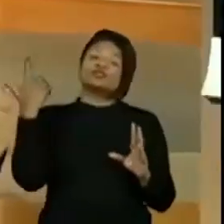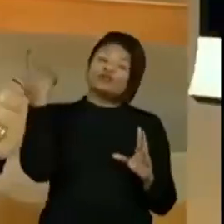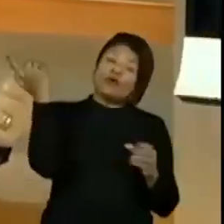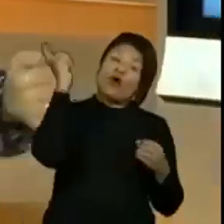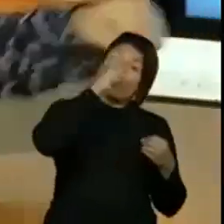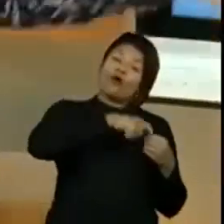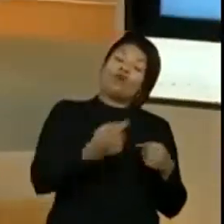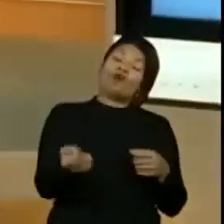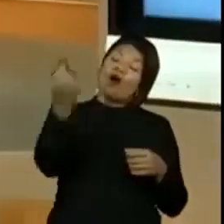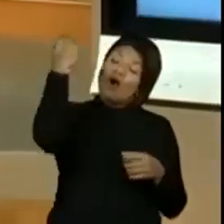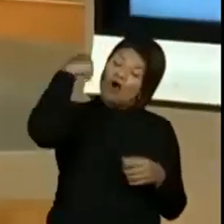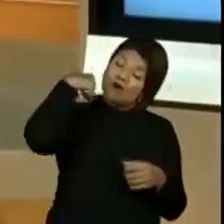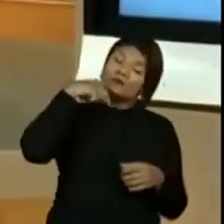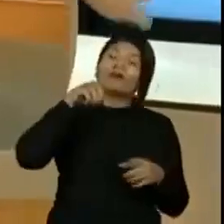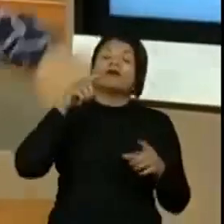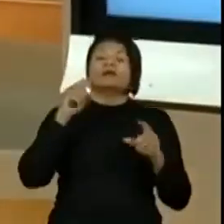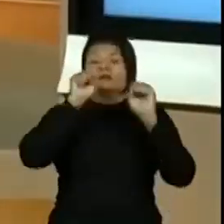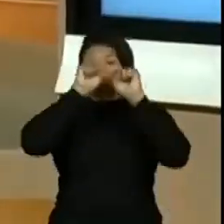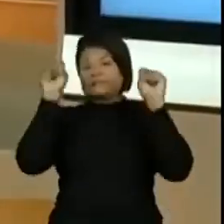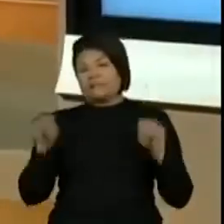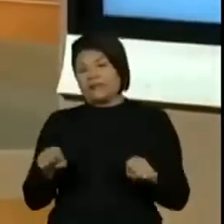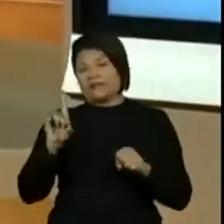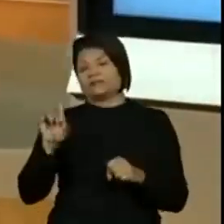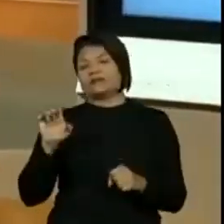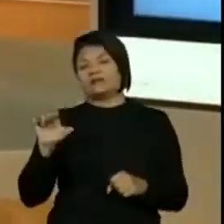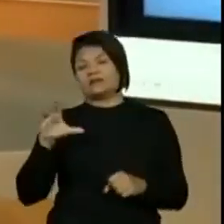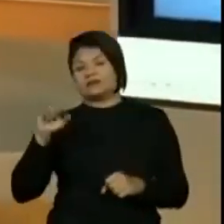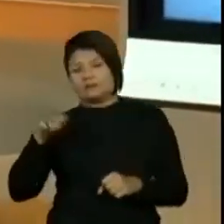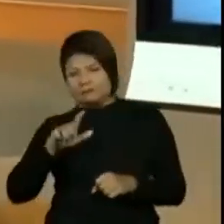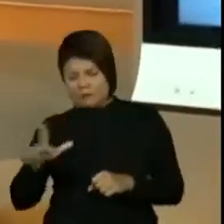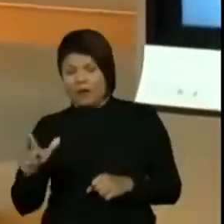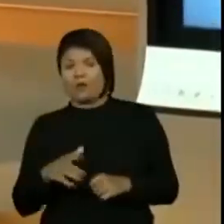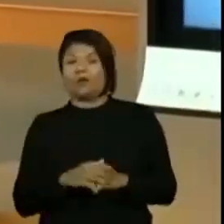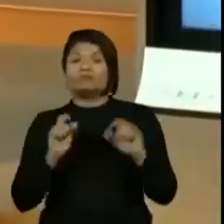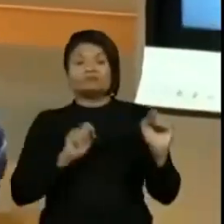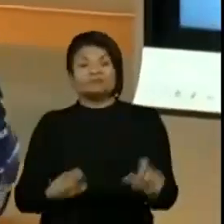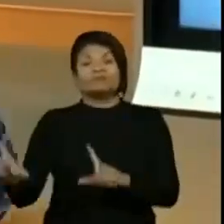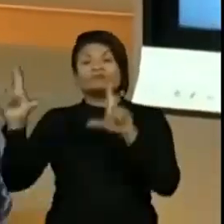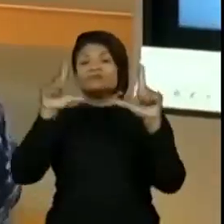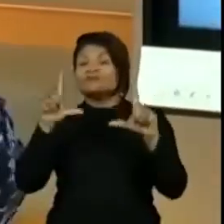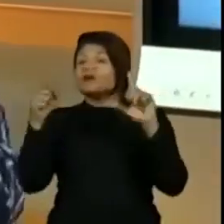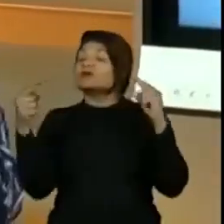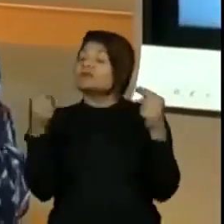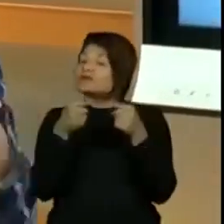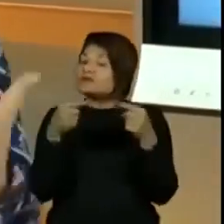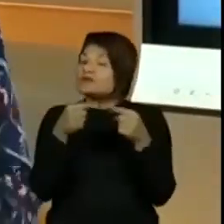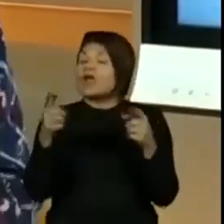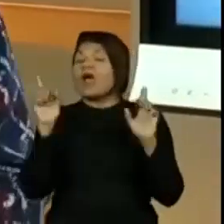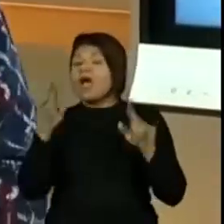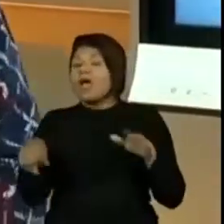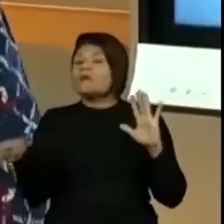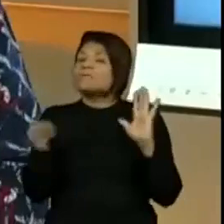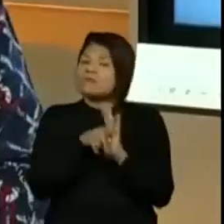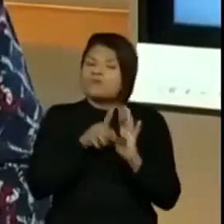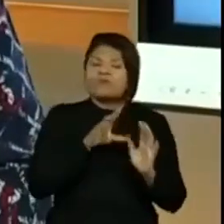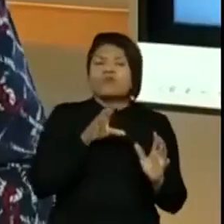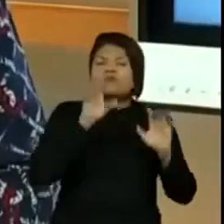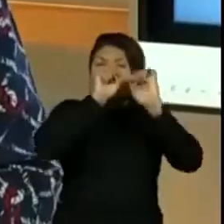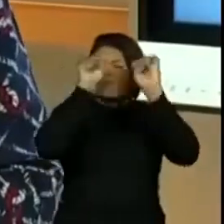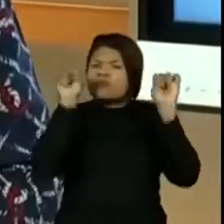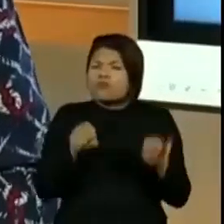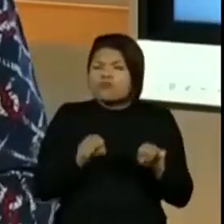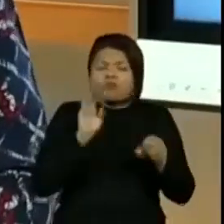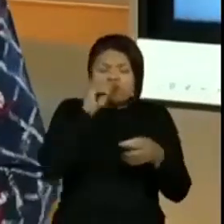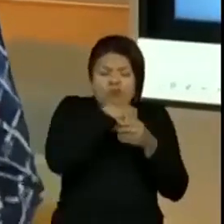de numeração decimal, eu vou pedir a próxima página, que tem tudo a ver com as propriedades do nosso sistema de